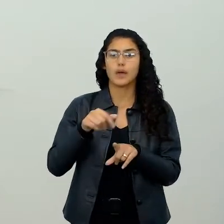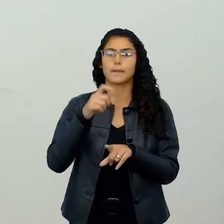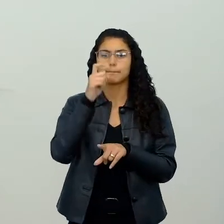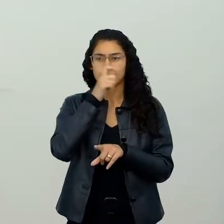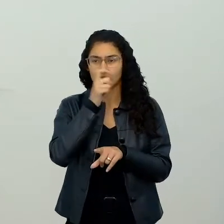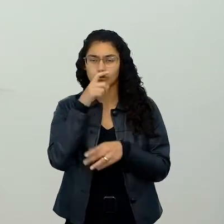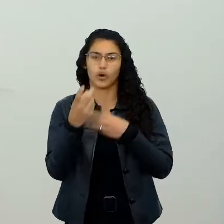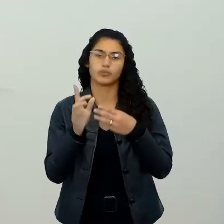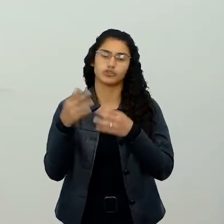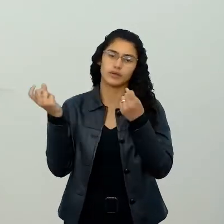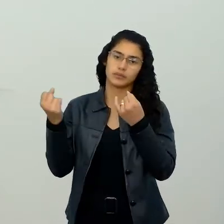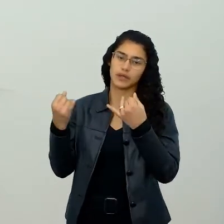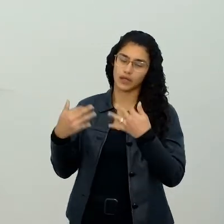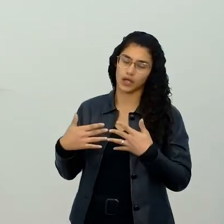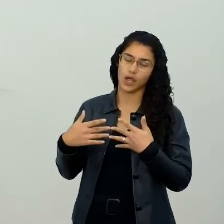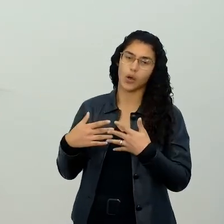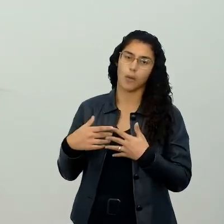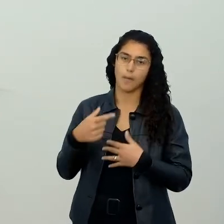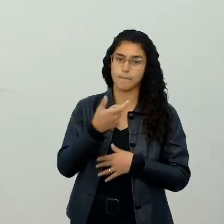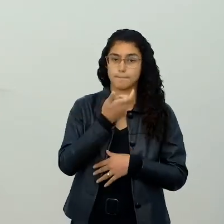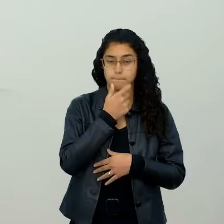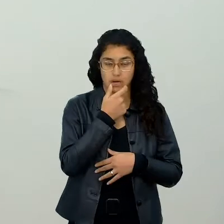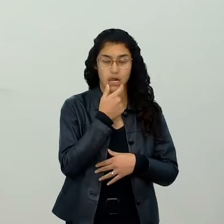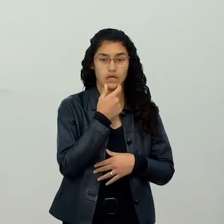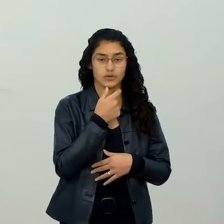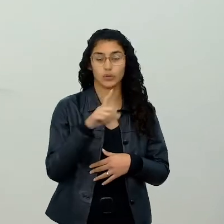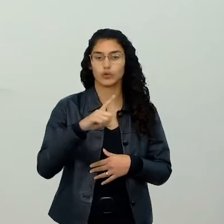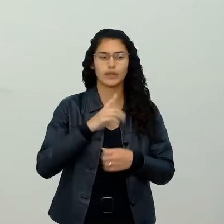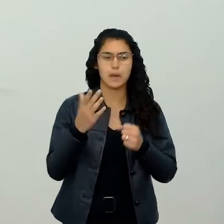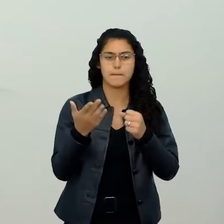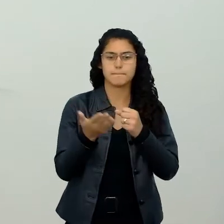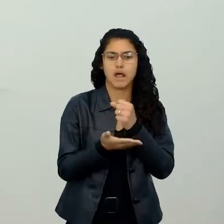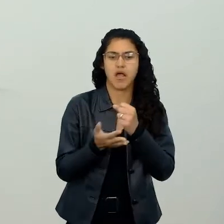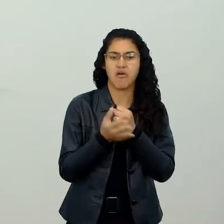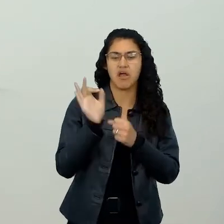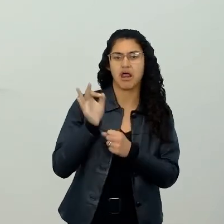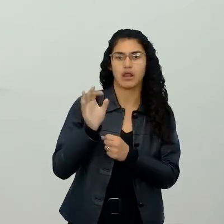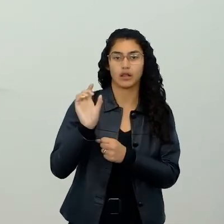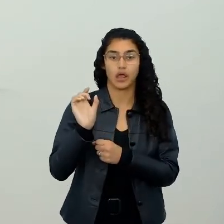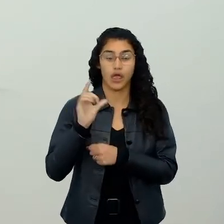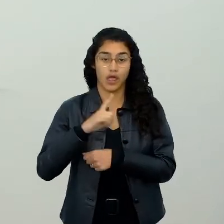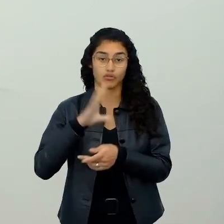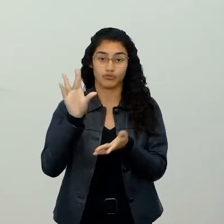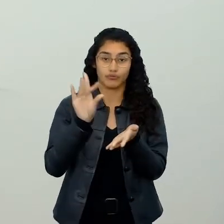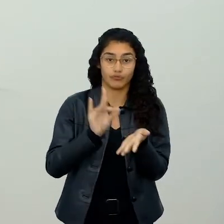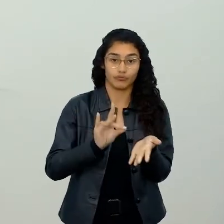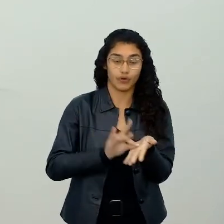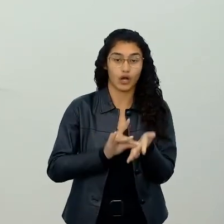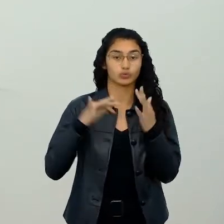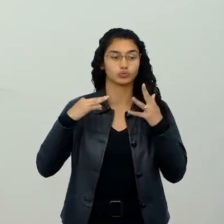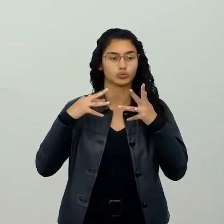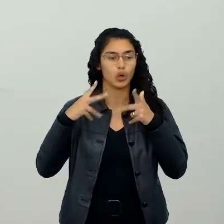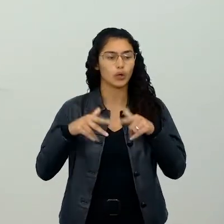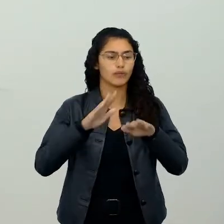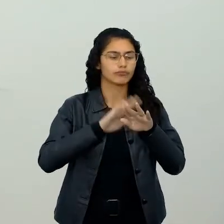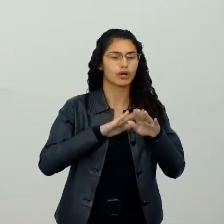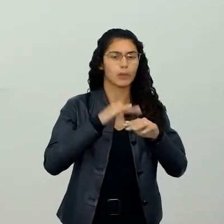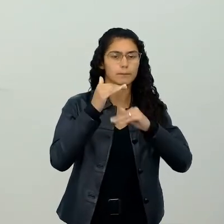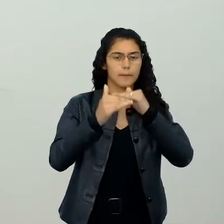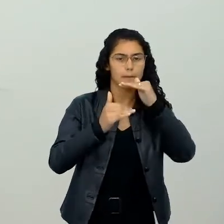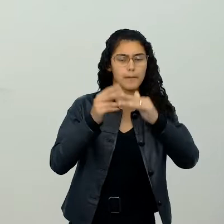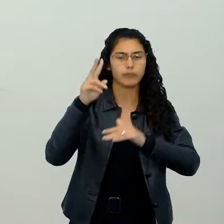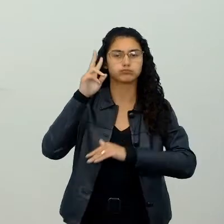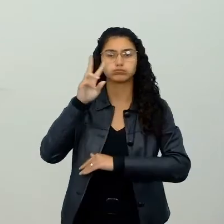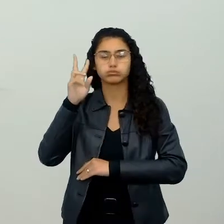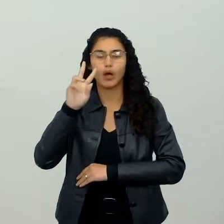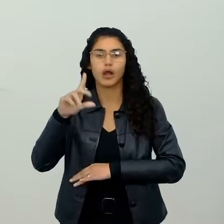já dizia o Achille Mbembe. Não existe base real. Existe simplesmente toda uma construção